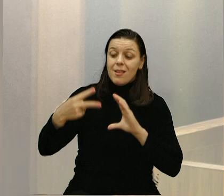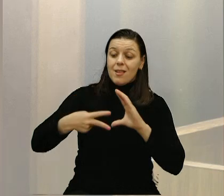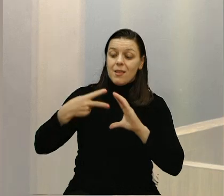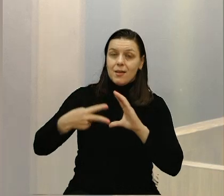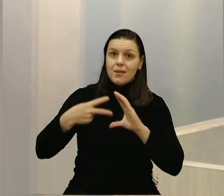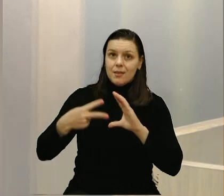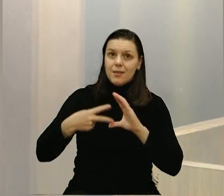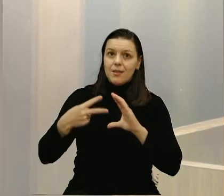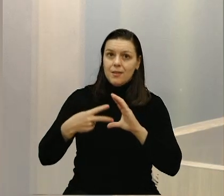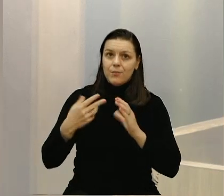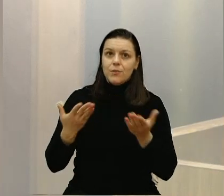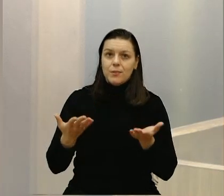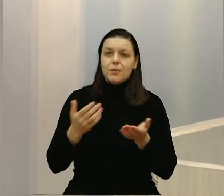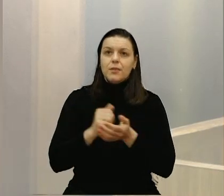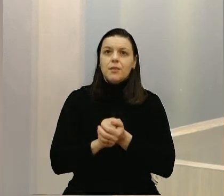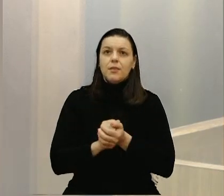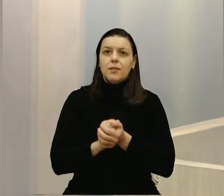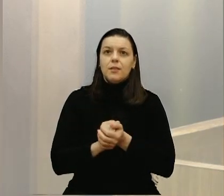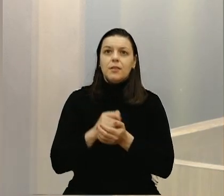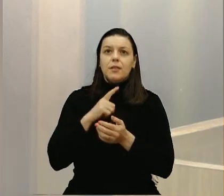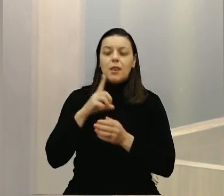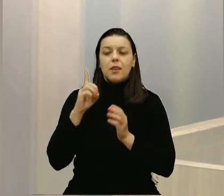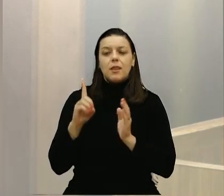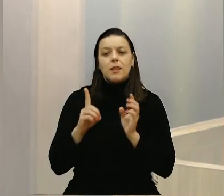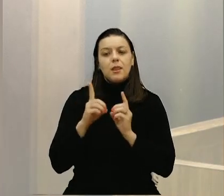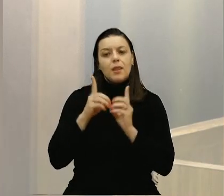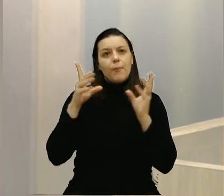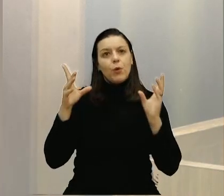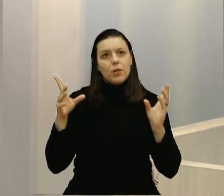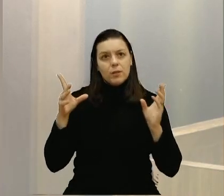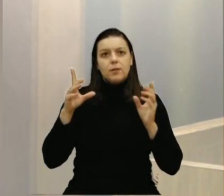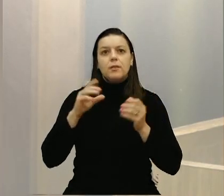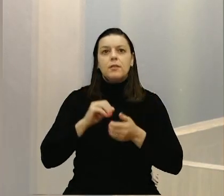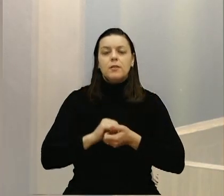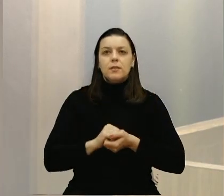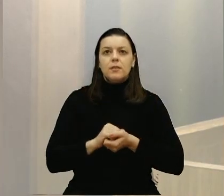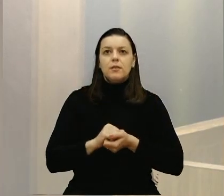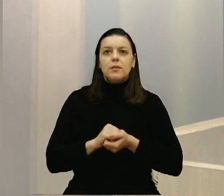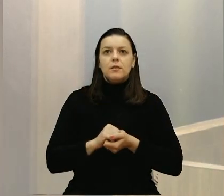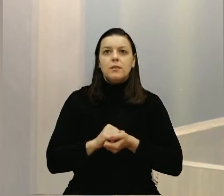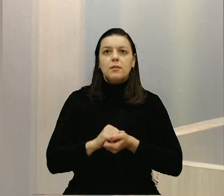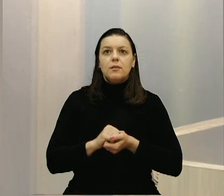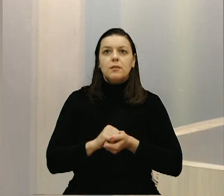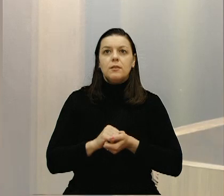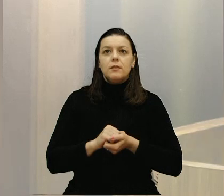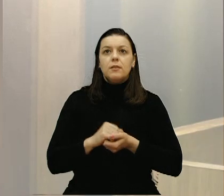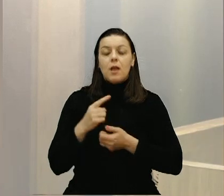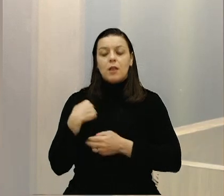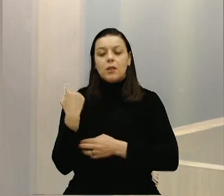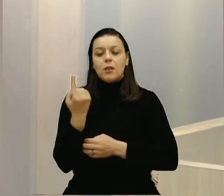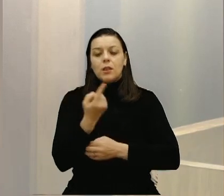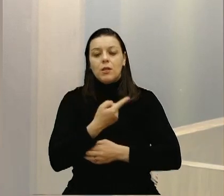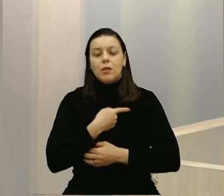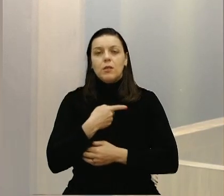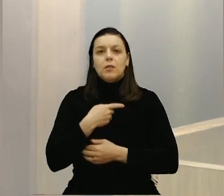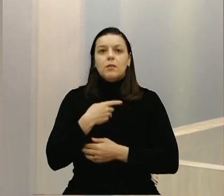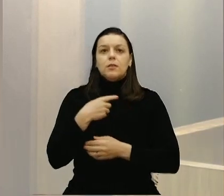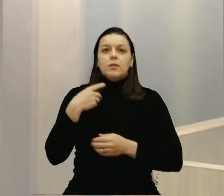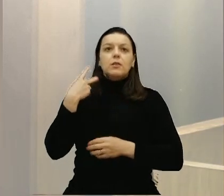que é a Casa do Povo, a Casa da Democracia, ela, além de nós, vereadores, né,